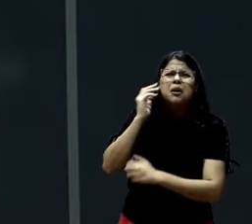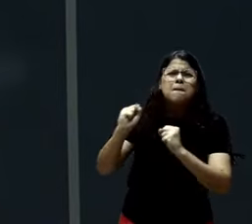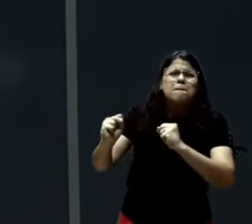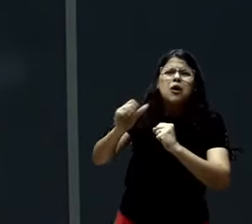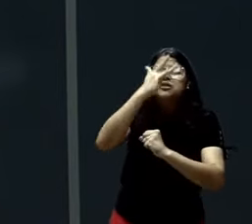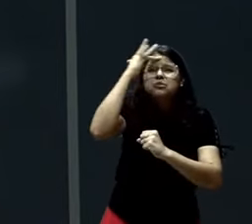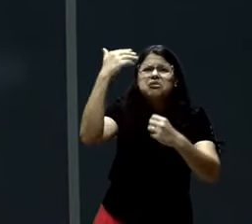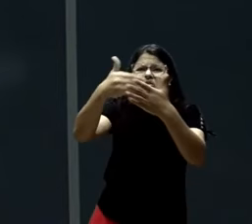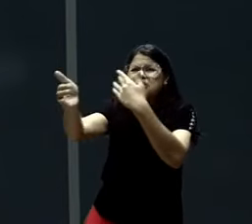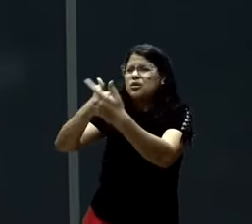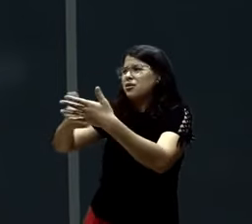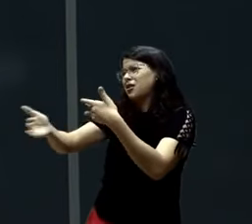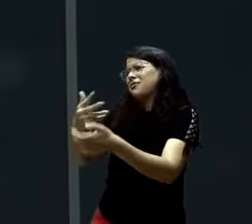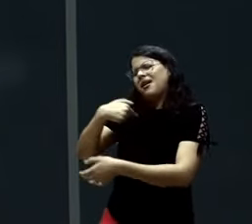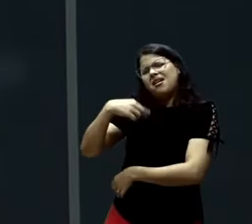Espera aí.